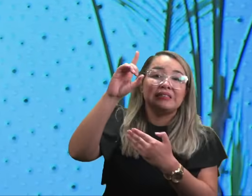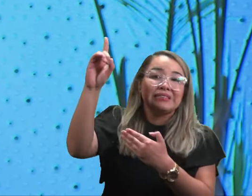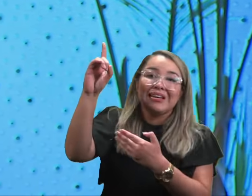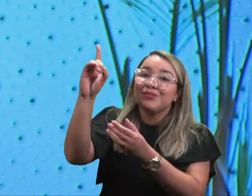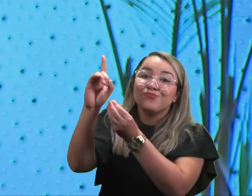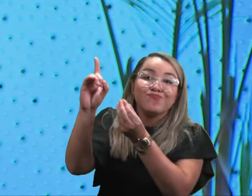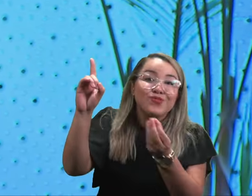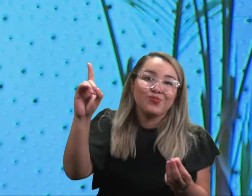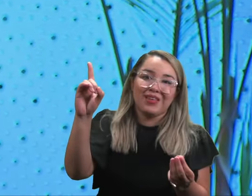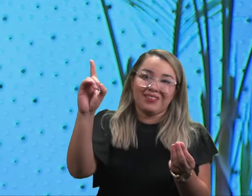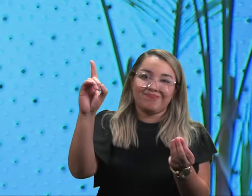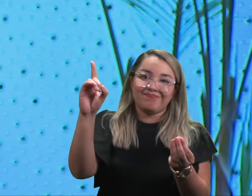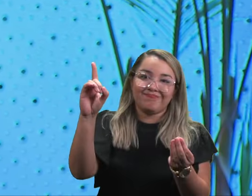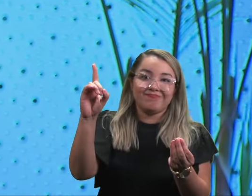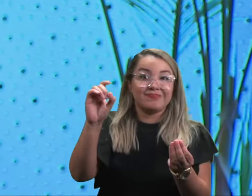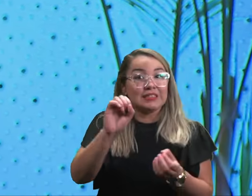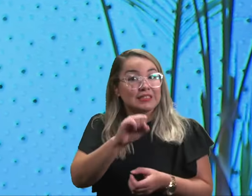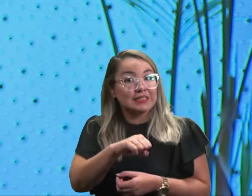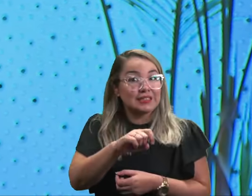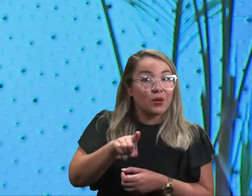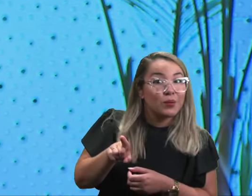verdade? Sim ou não?